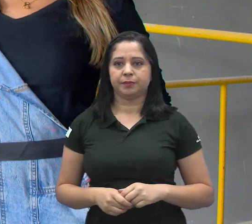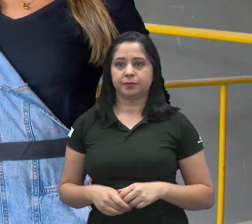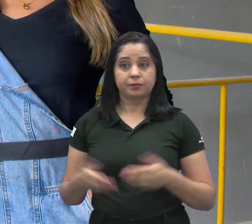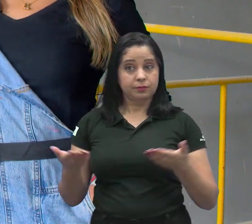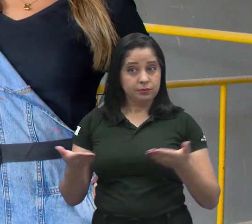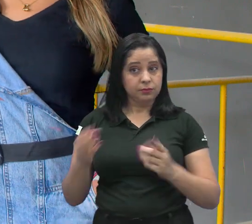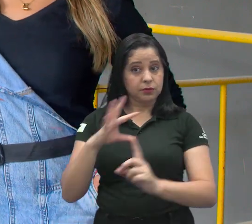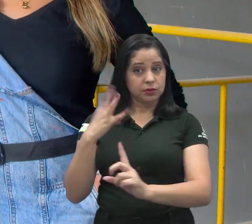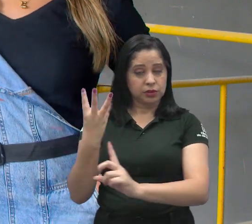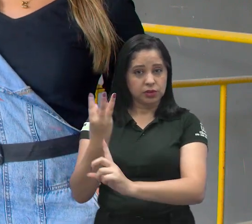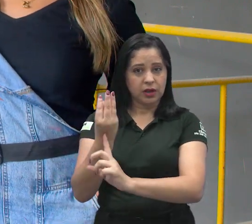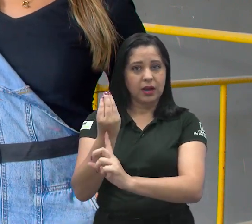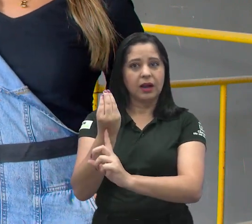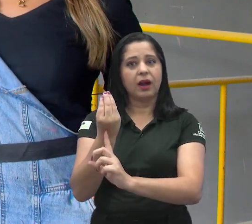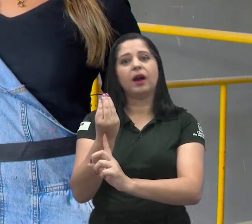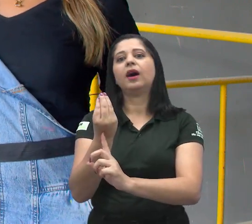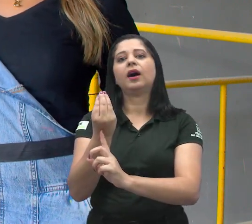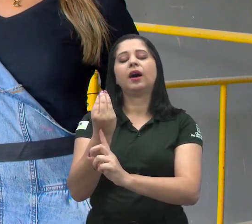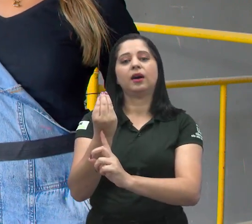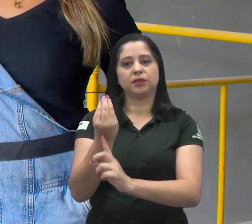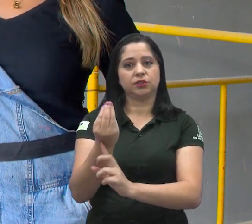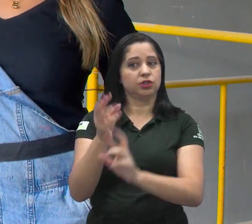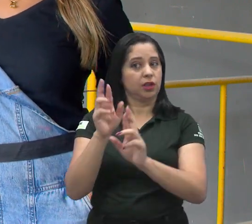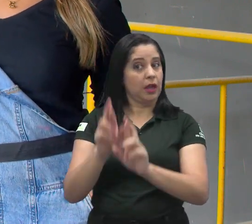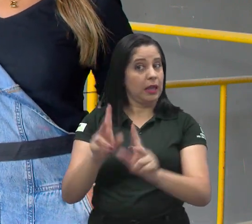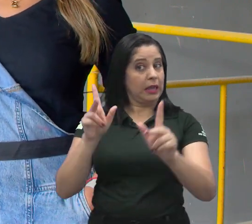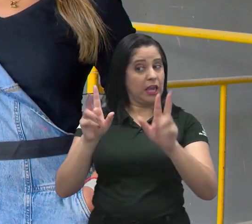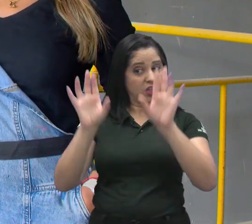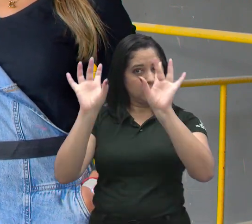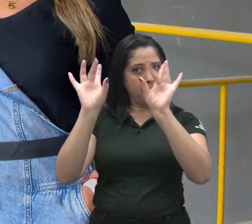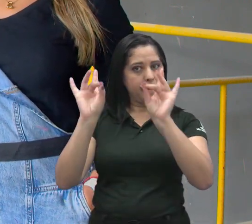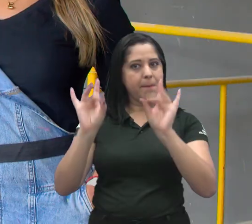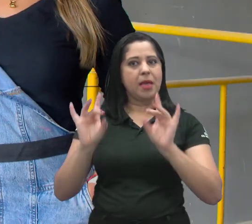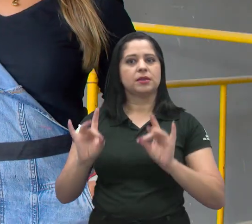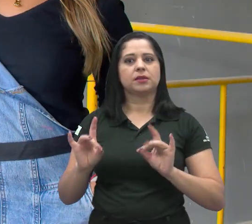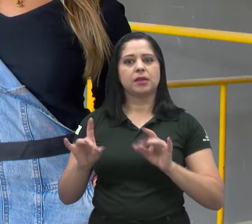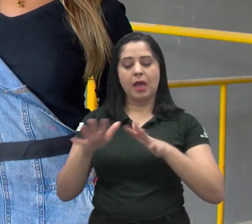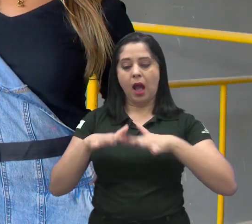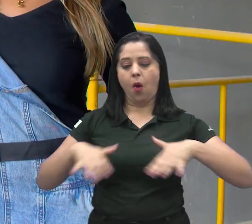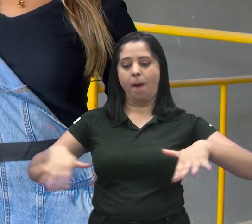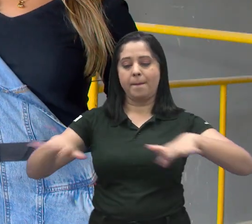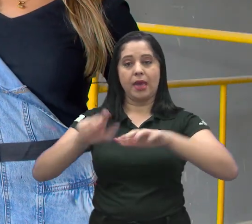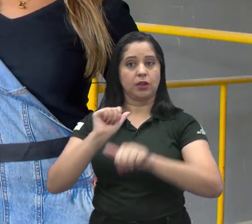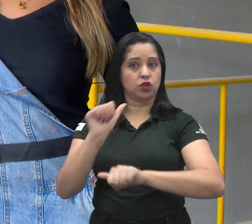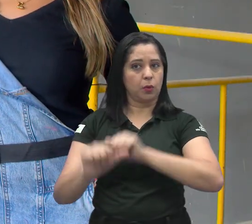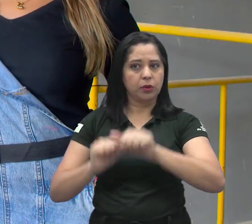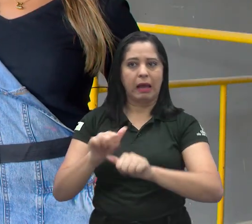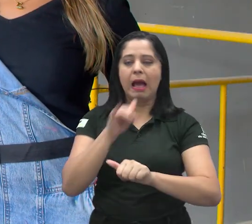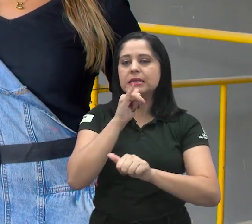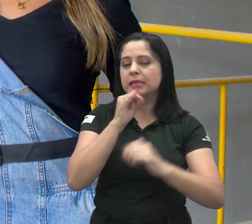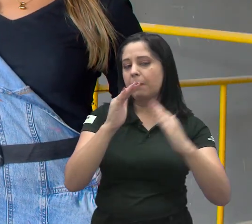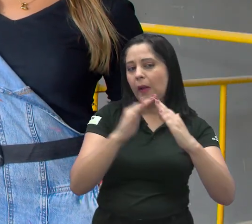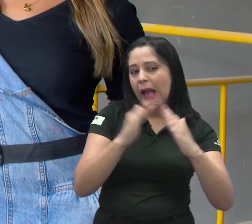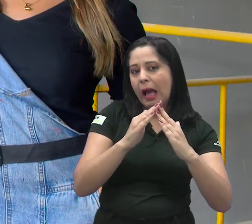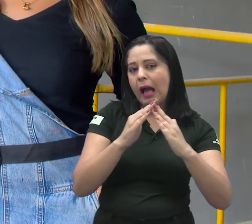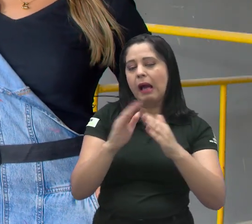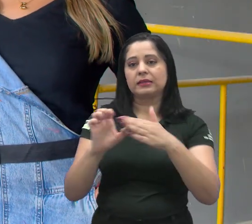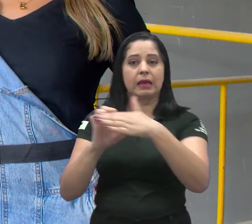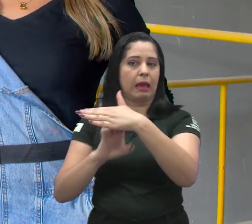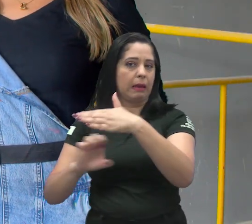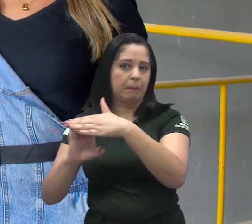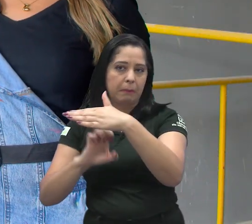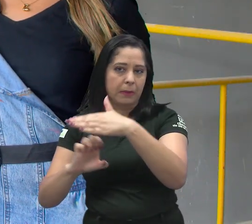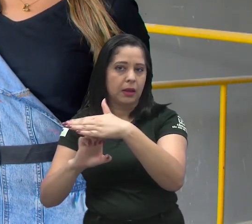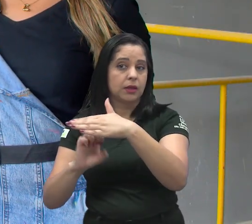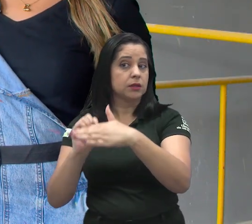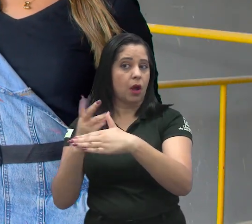a arte ela entra como um diferencial para transformar qualquer ambiente, seja um ambiente residencial, um ambiente comercial ou até mesmo